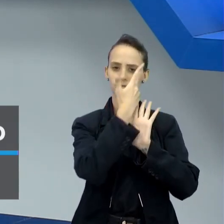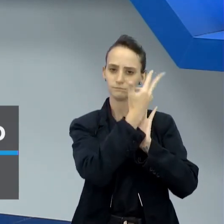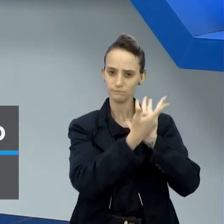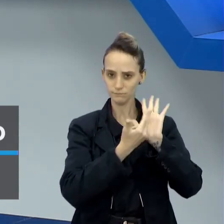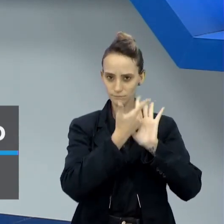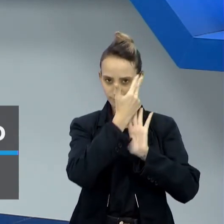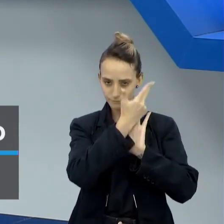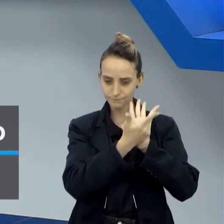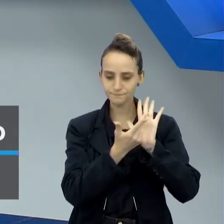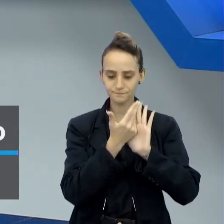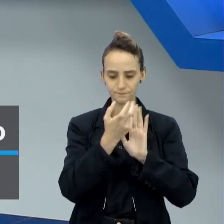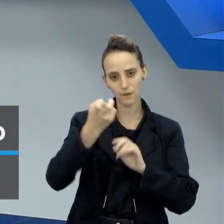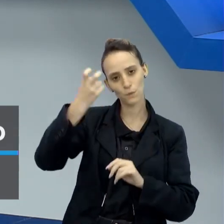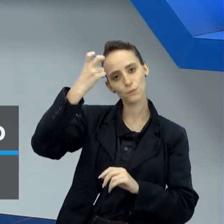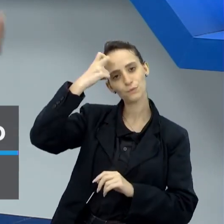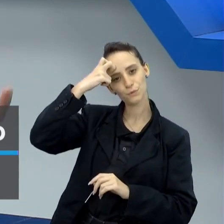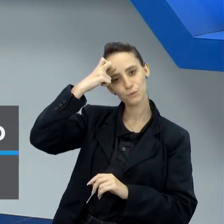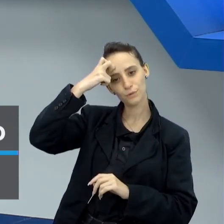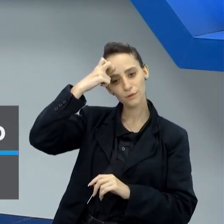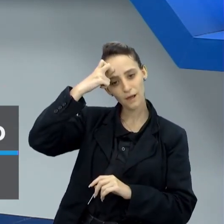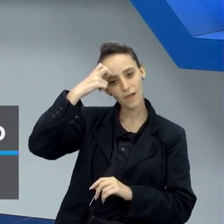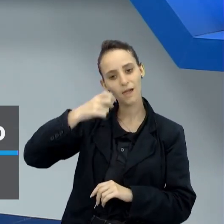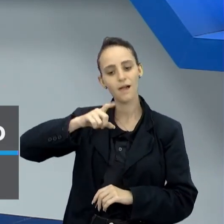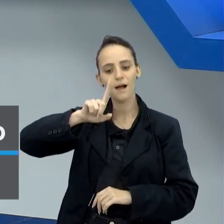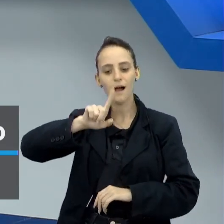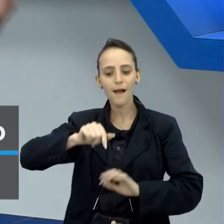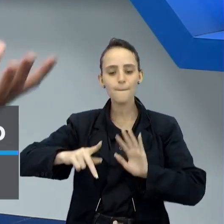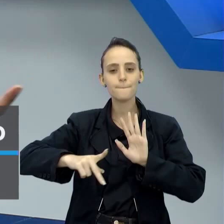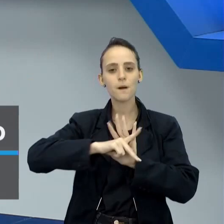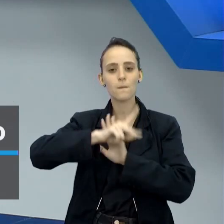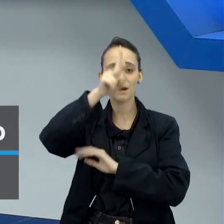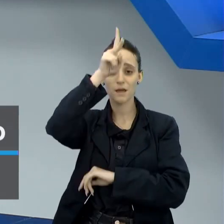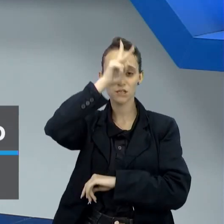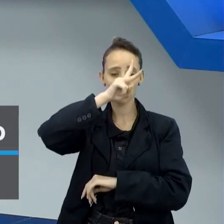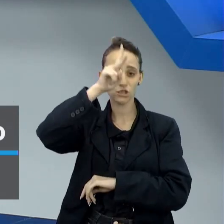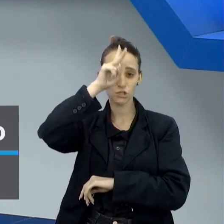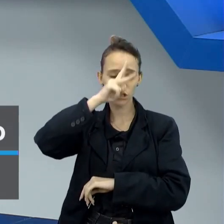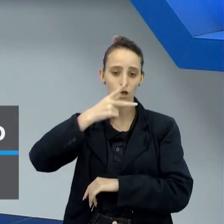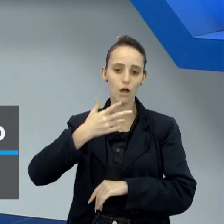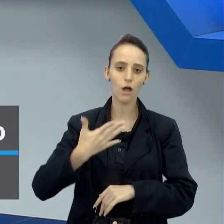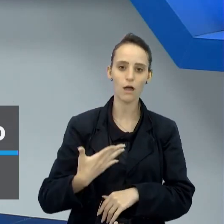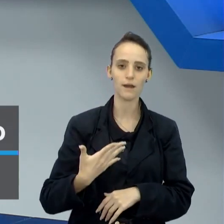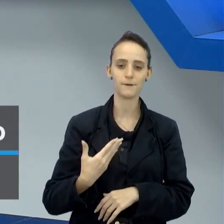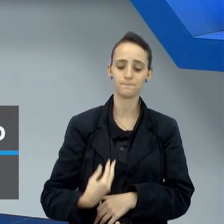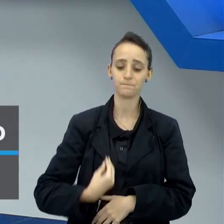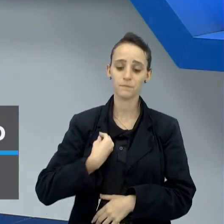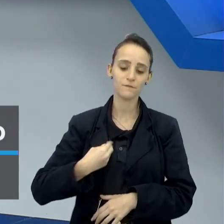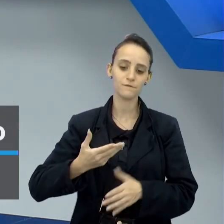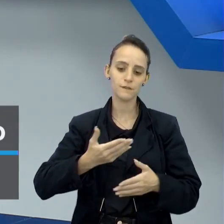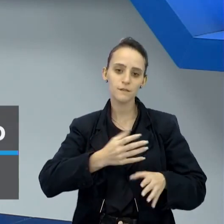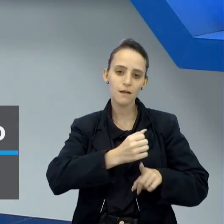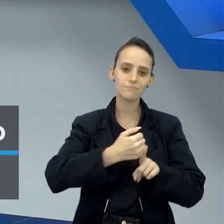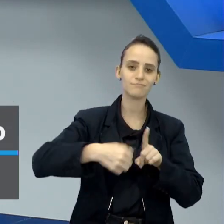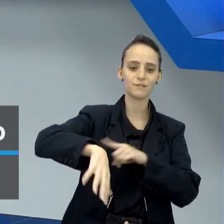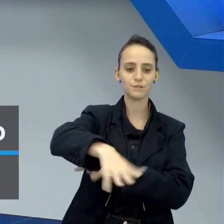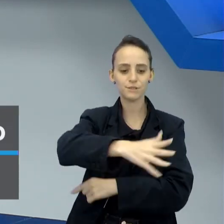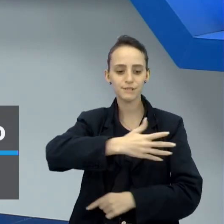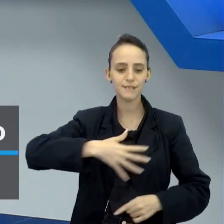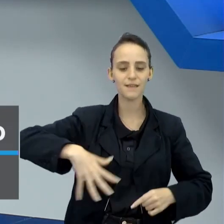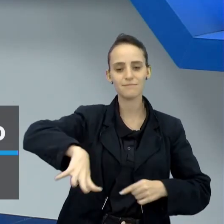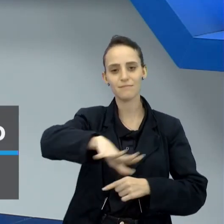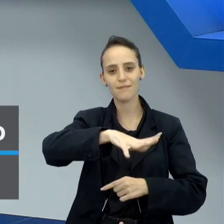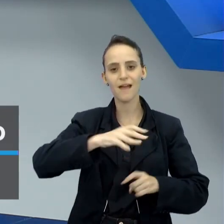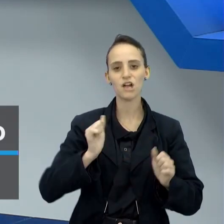pluralidade e diversidade como parte da nossa história individual e da nossa escola coletiva, permite com que a gente